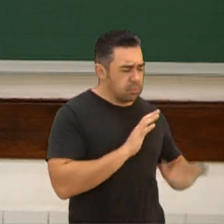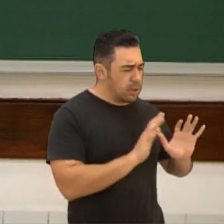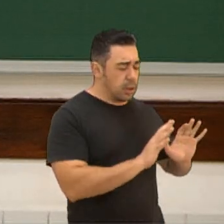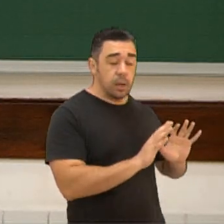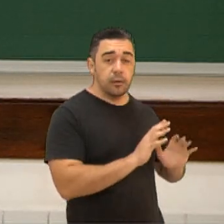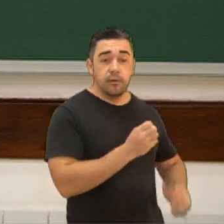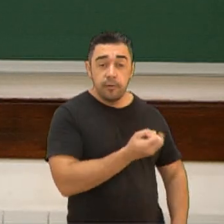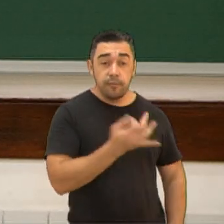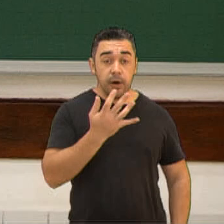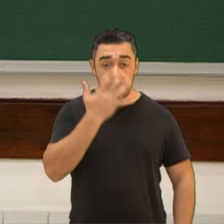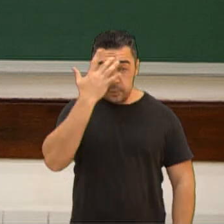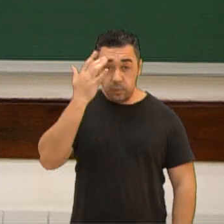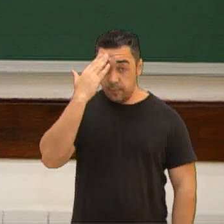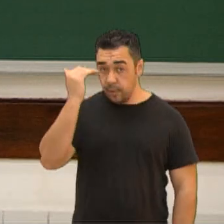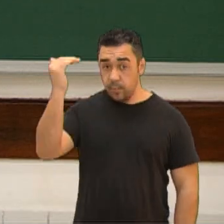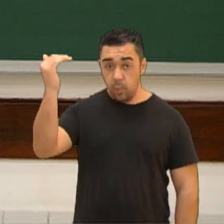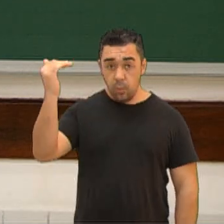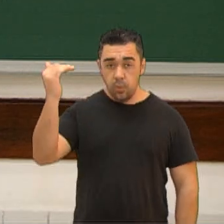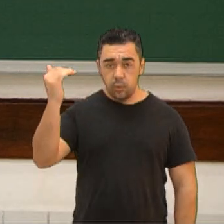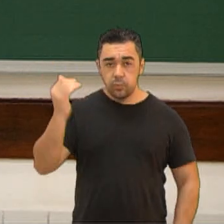Muitos artistas, quando ficam famosos,